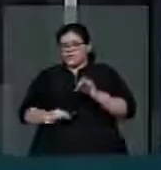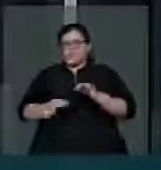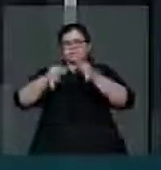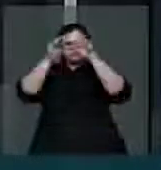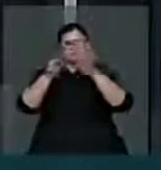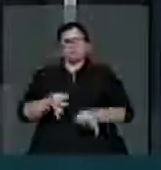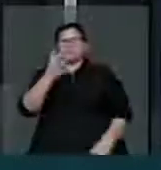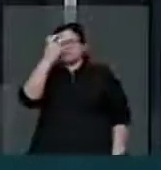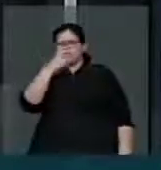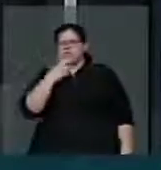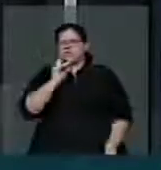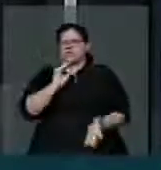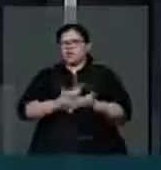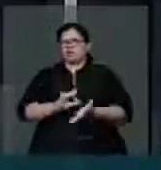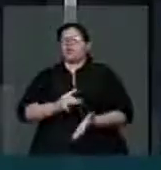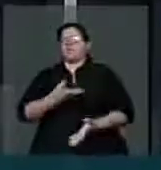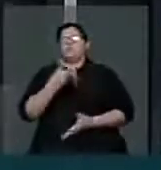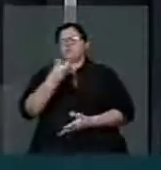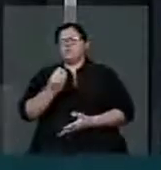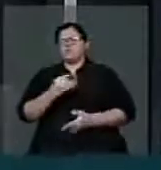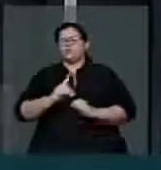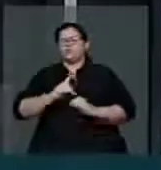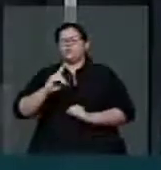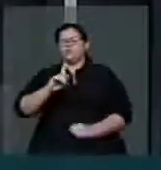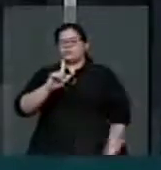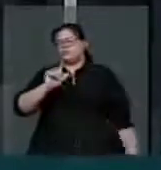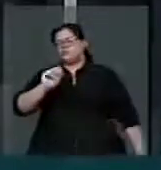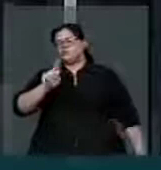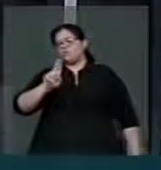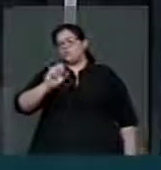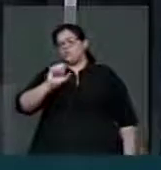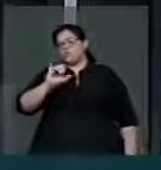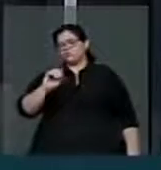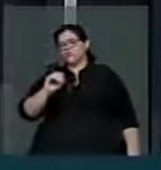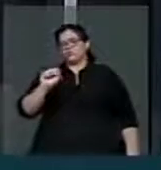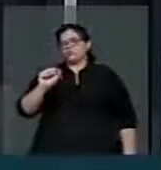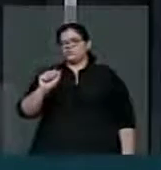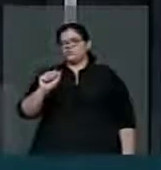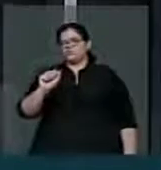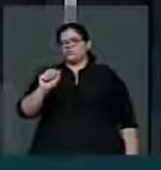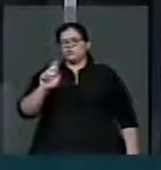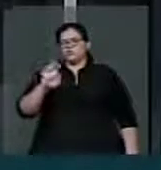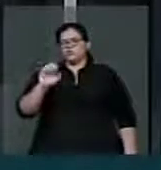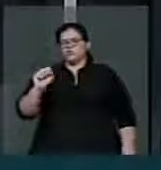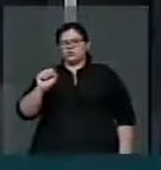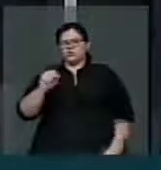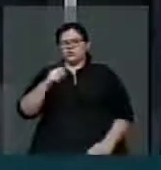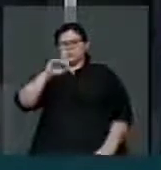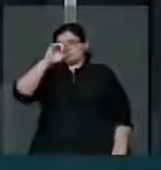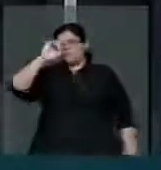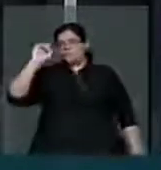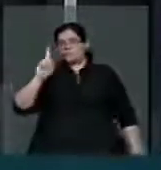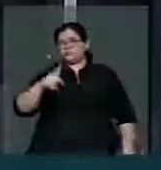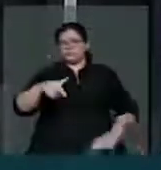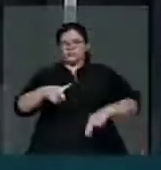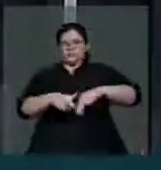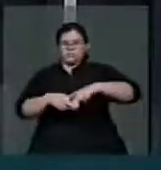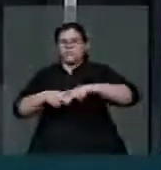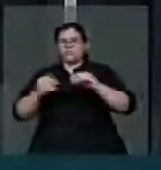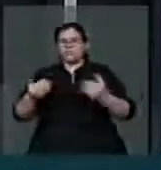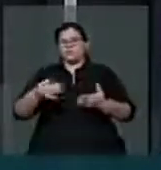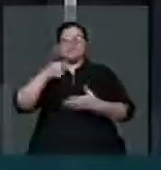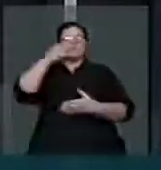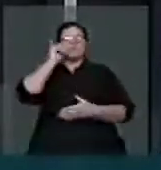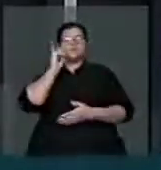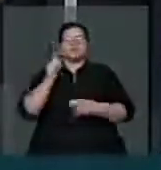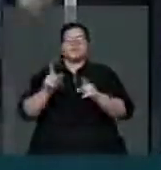deveriam ser todos os juízes, o juiz Dr. Glaucio Soares, que decretou a prisão preventiva do fazendeiro e